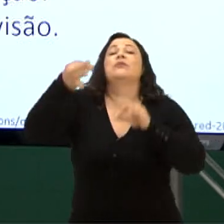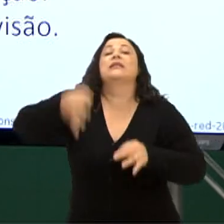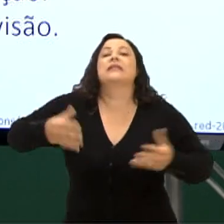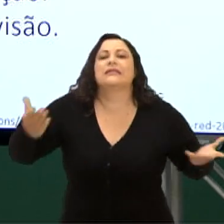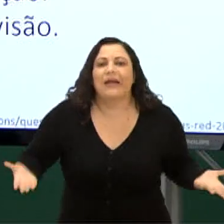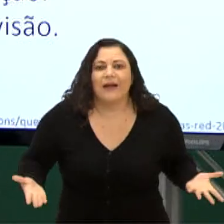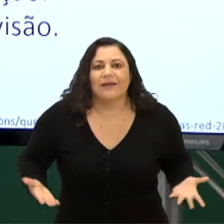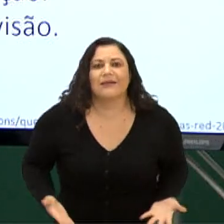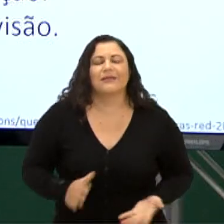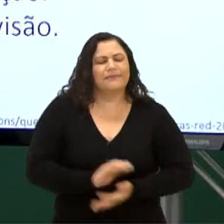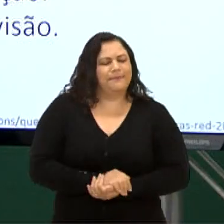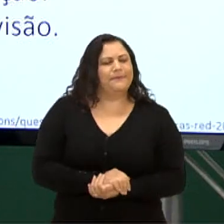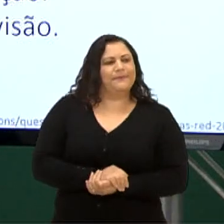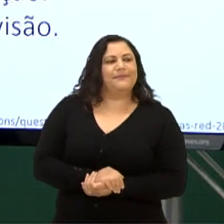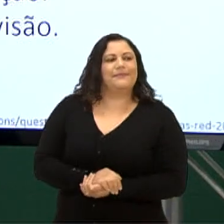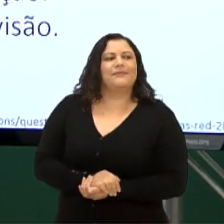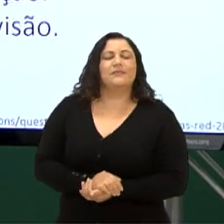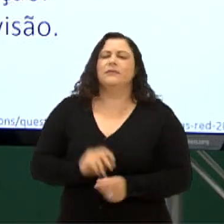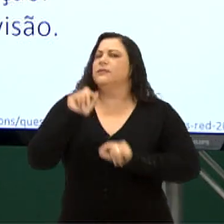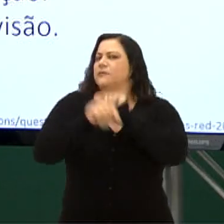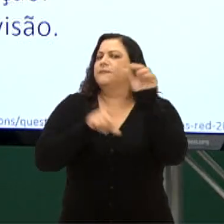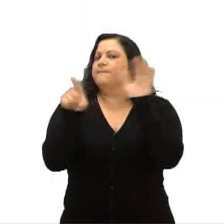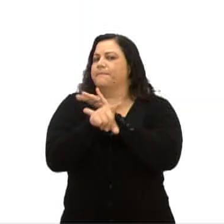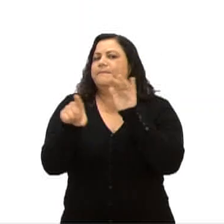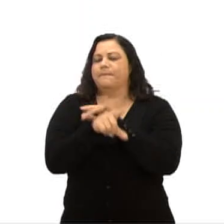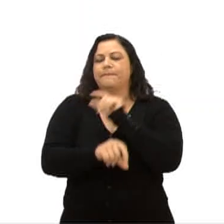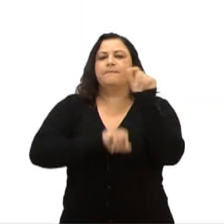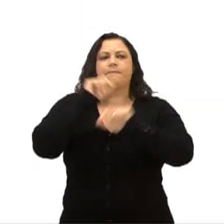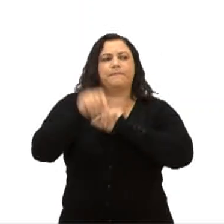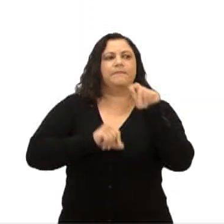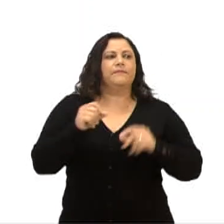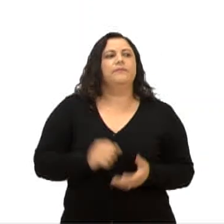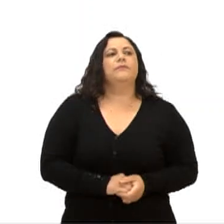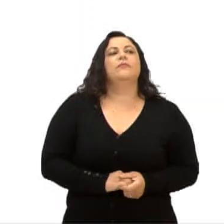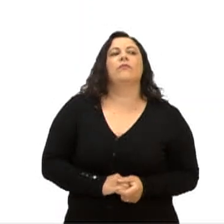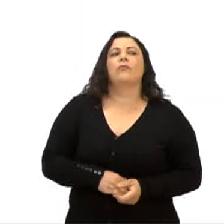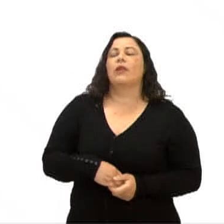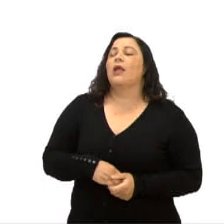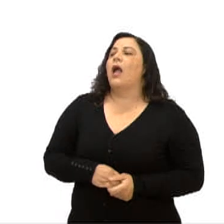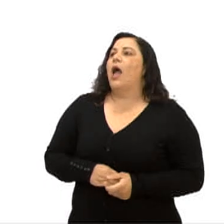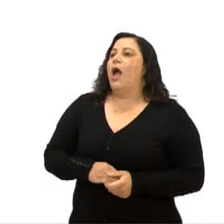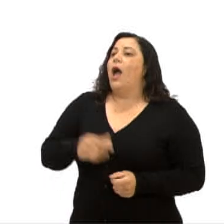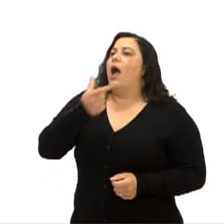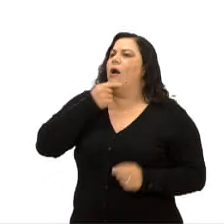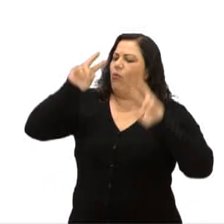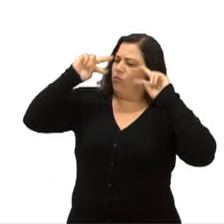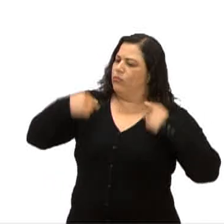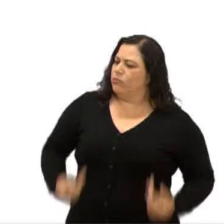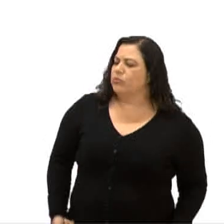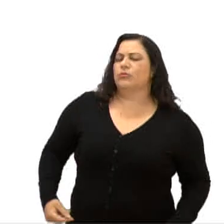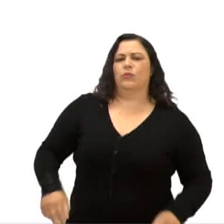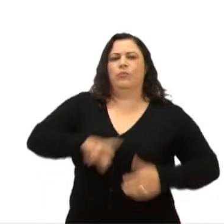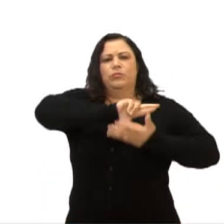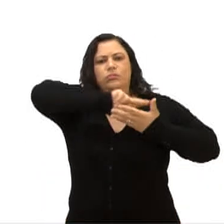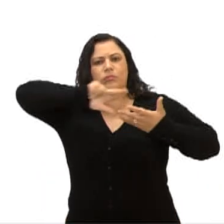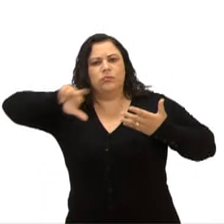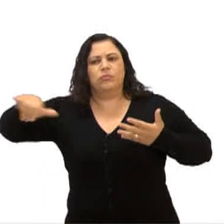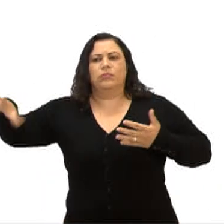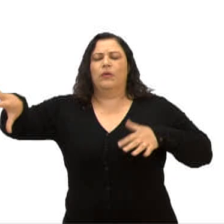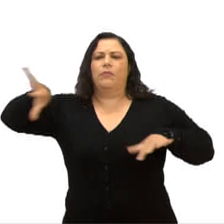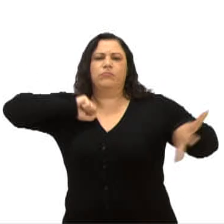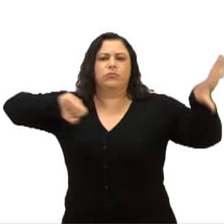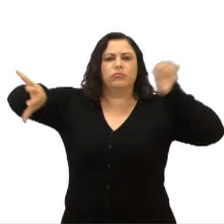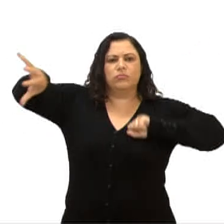Fran? Vamos lá. Vamos ver então o que está perguntando primeiro. O homem possui diversos receptores sensoriais, através dos quais recebe as informações do